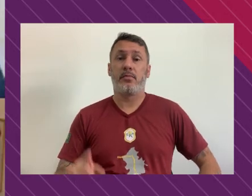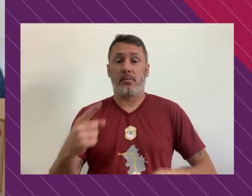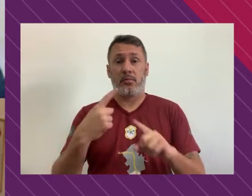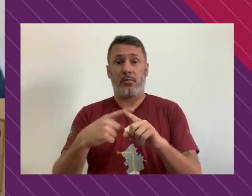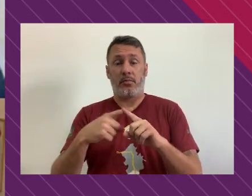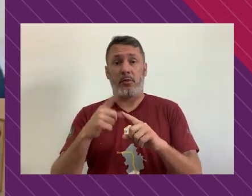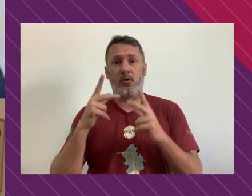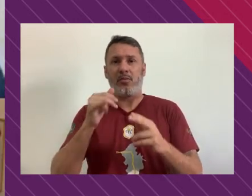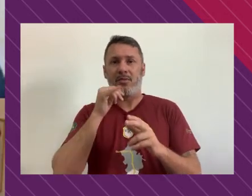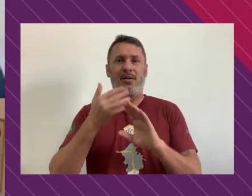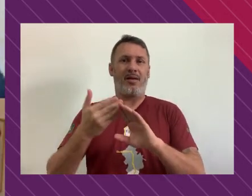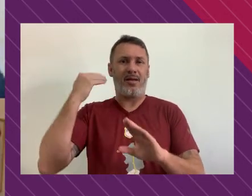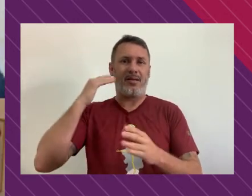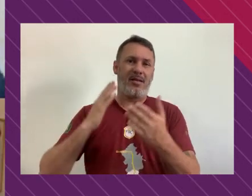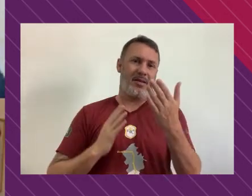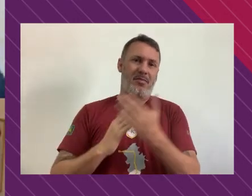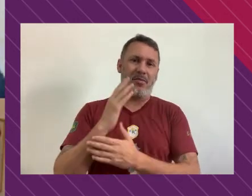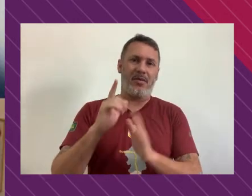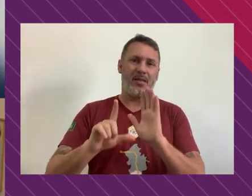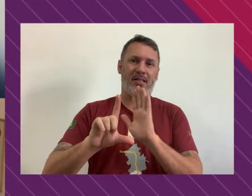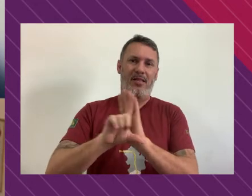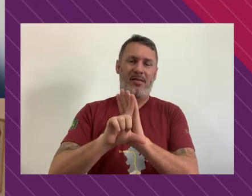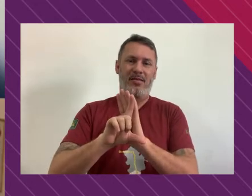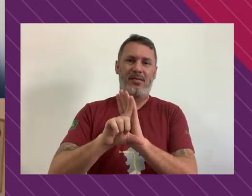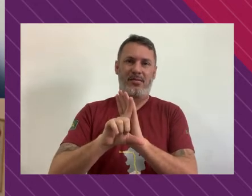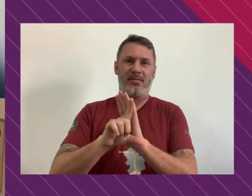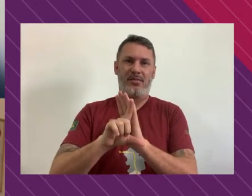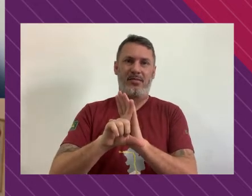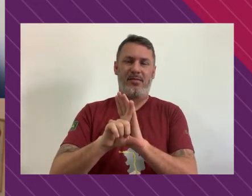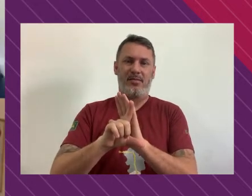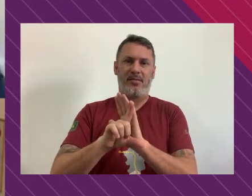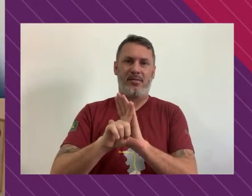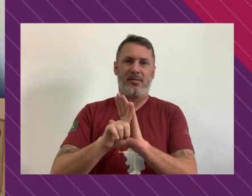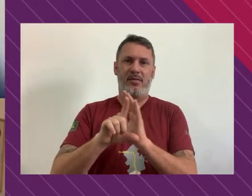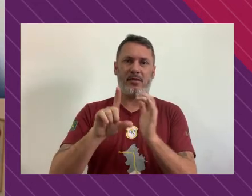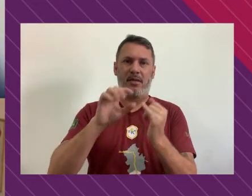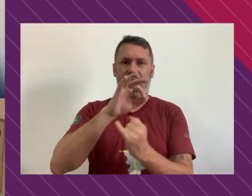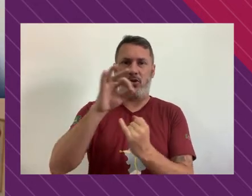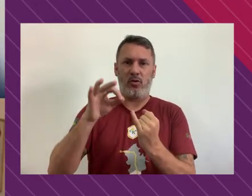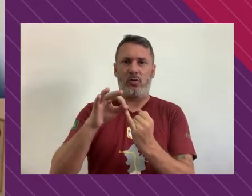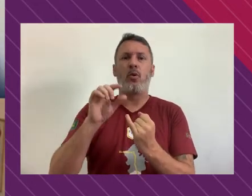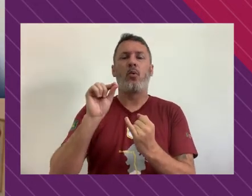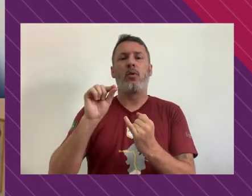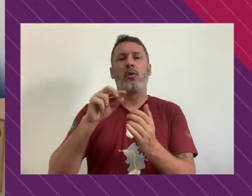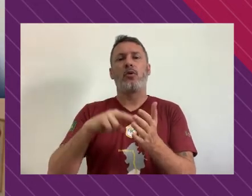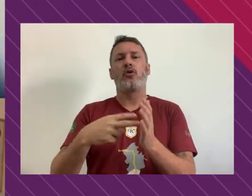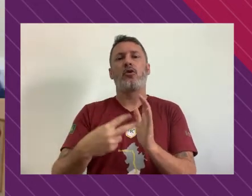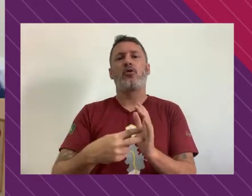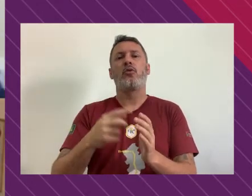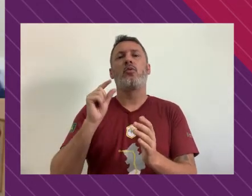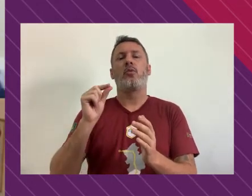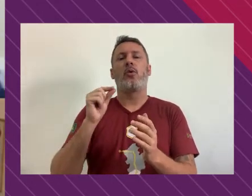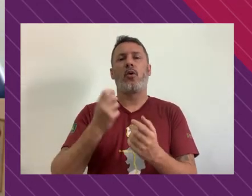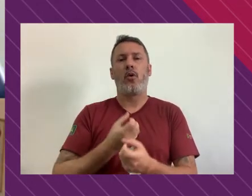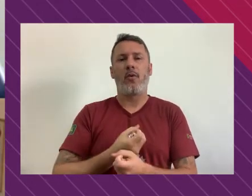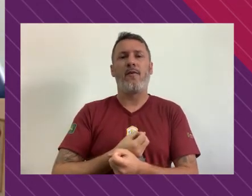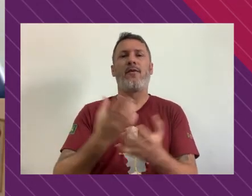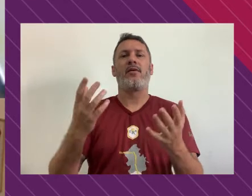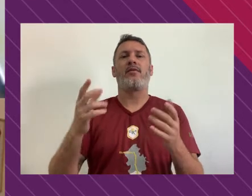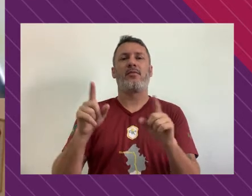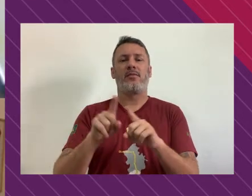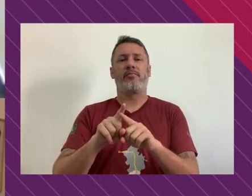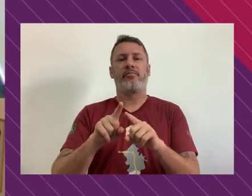deveria estar focado na minha carreira, nos meus objetivos de trabalho, nas minhas entregas, eu acabo estando preocupado